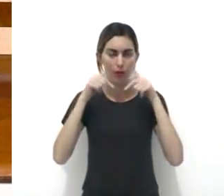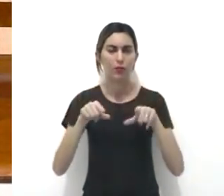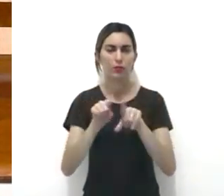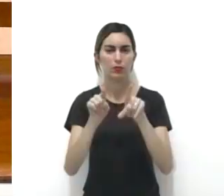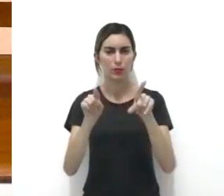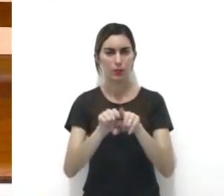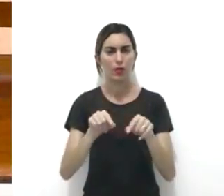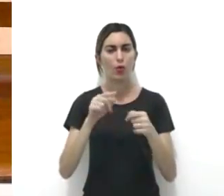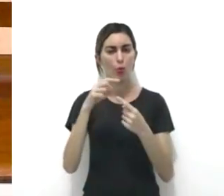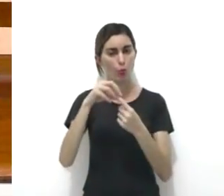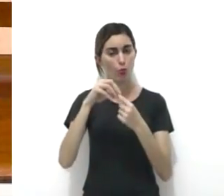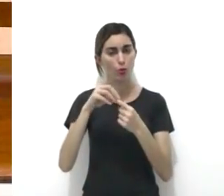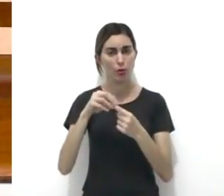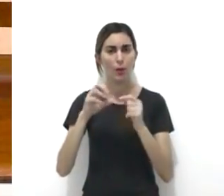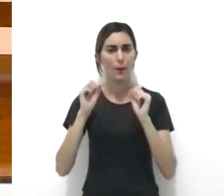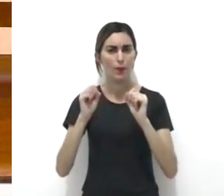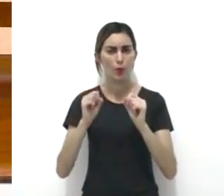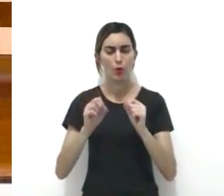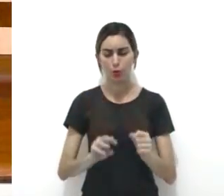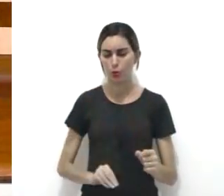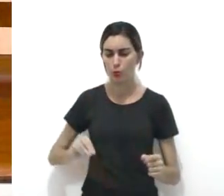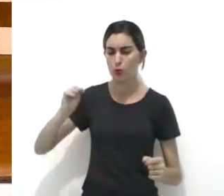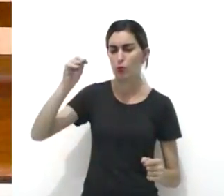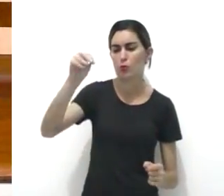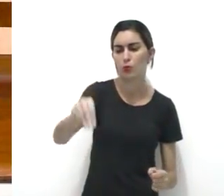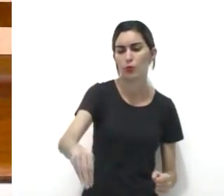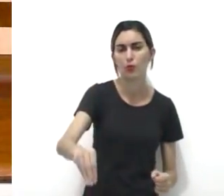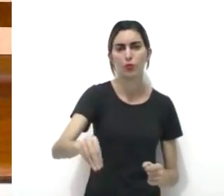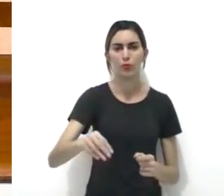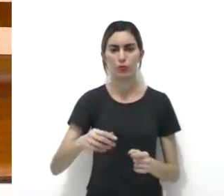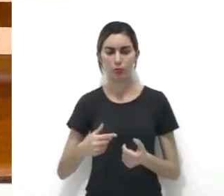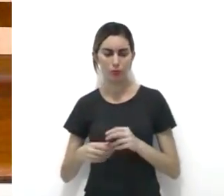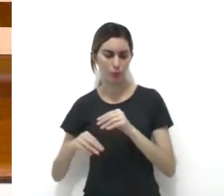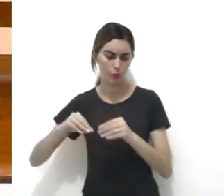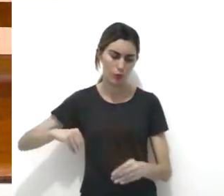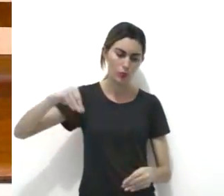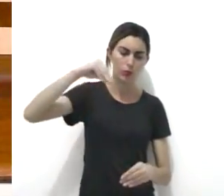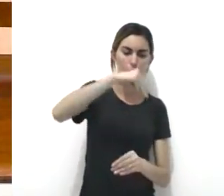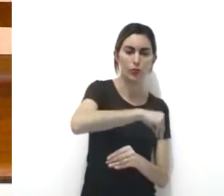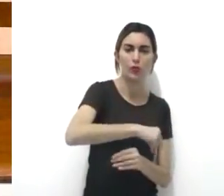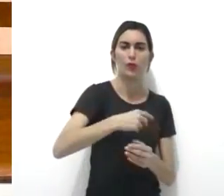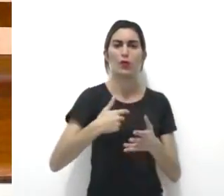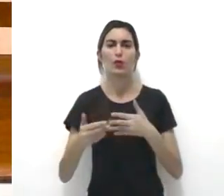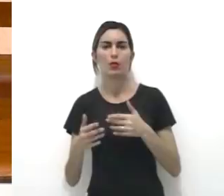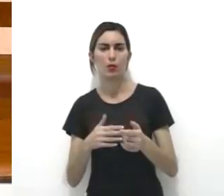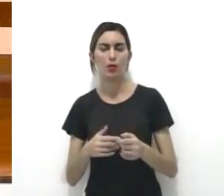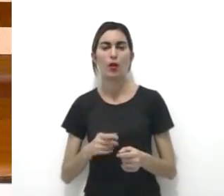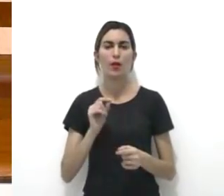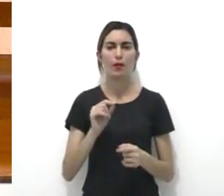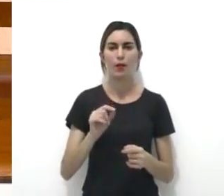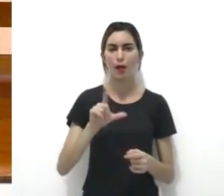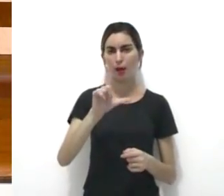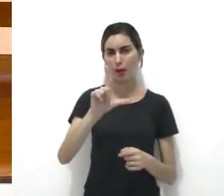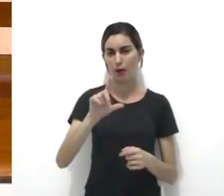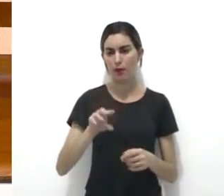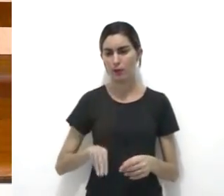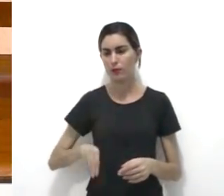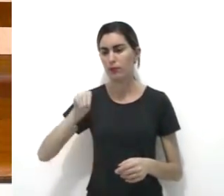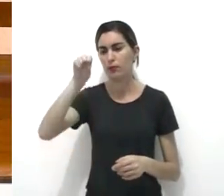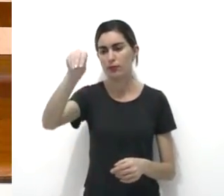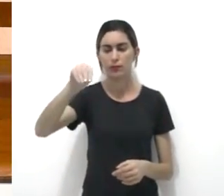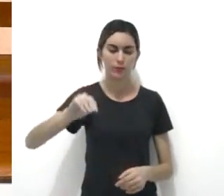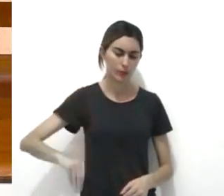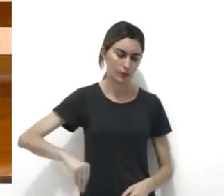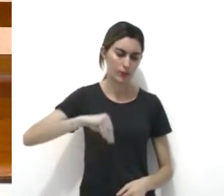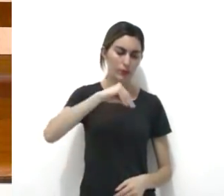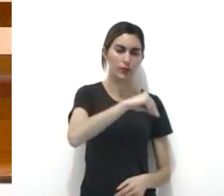foi que a gente falou que era a única peça que poderia passar por cima das outras em formato de L, ou